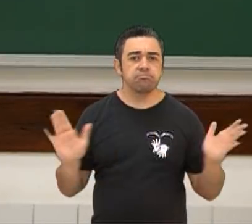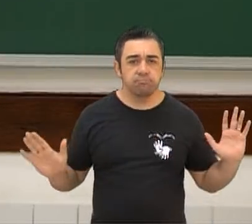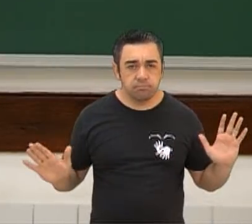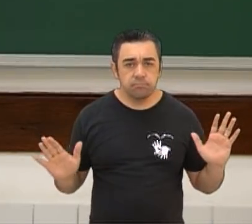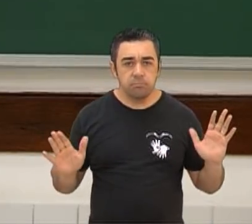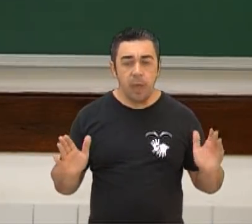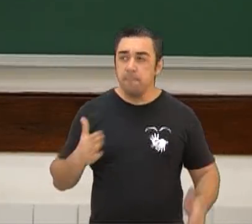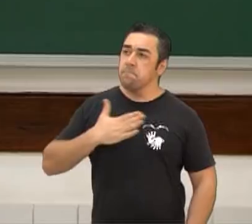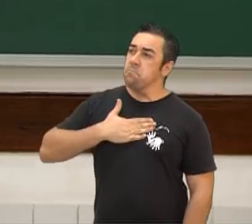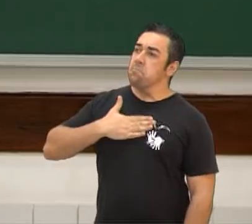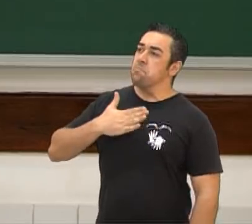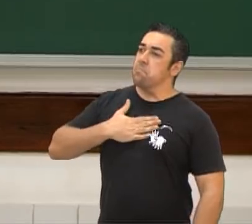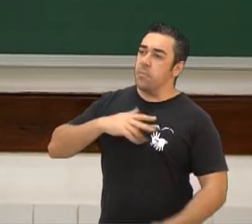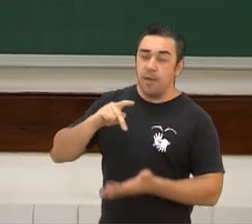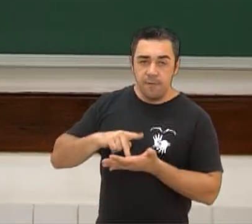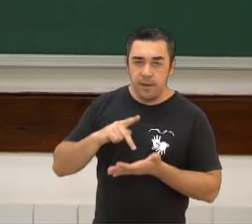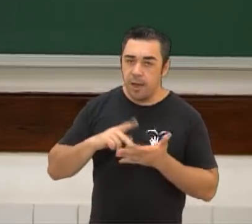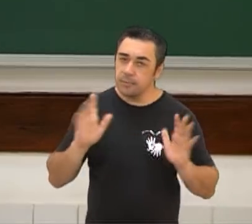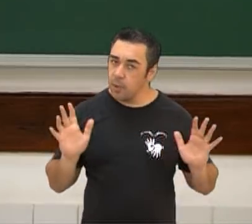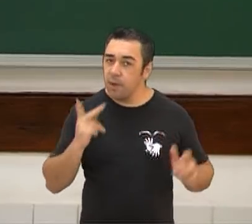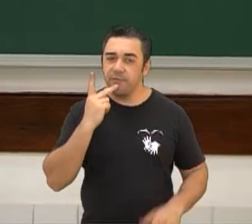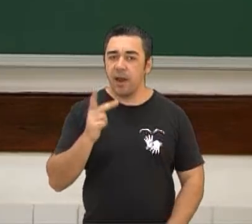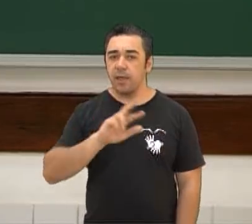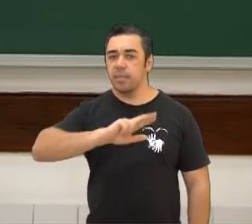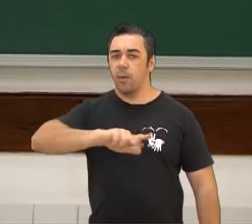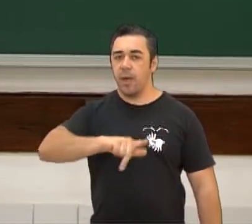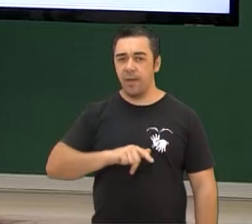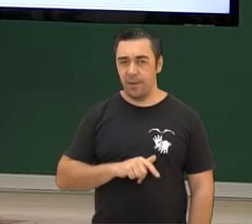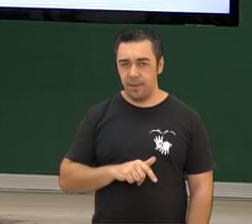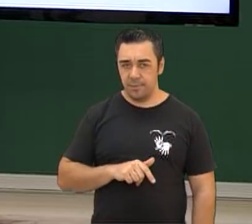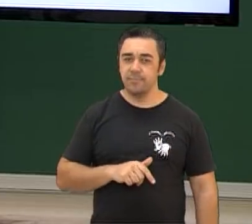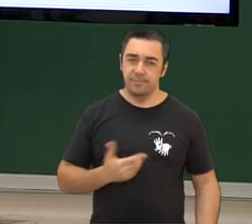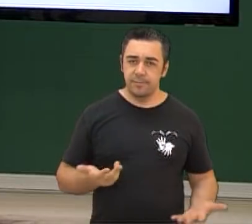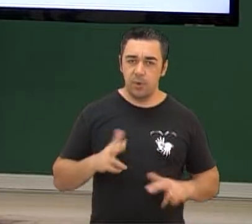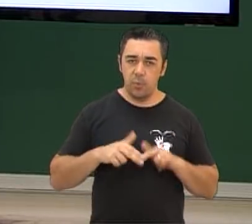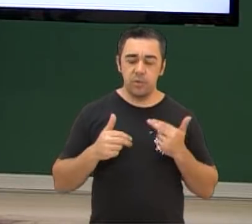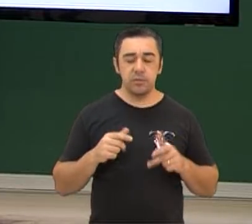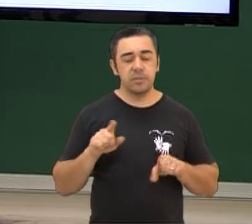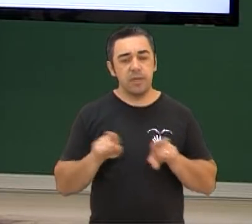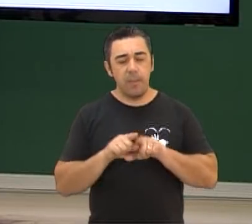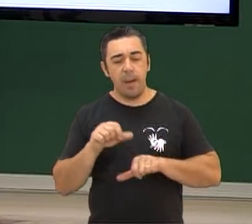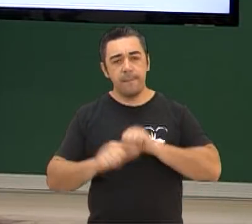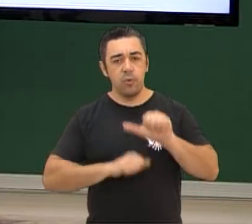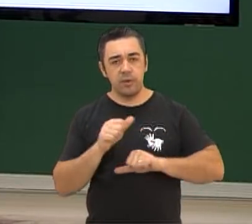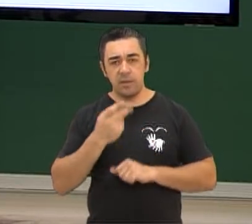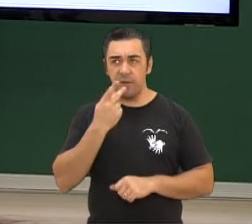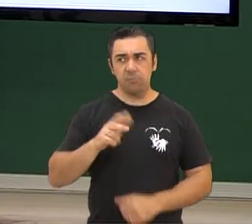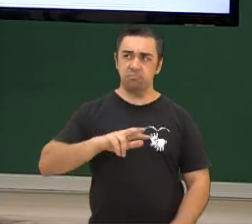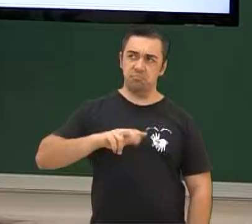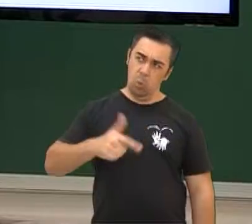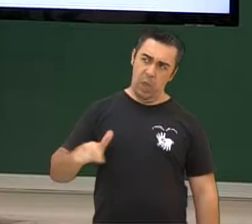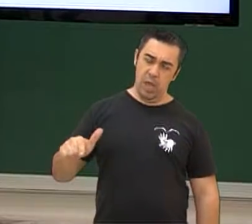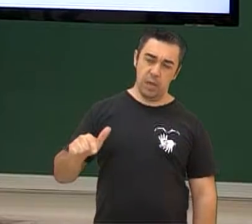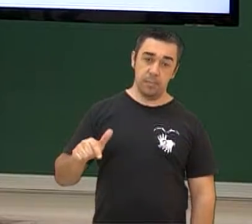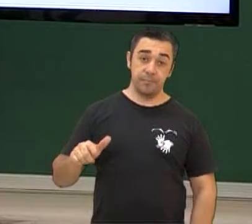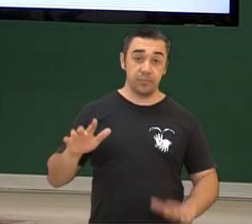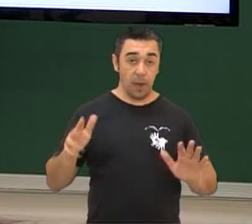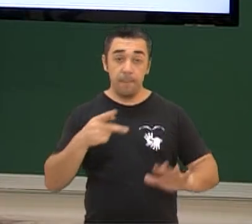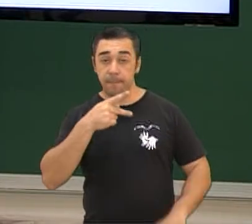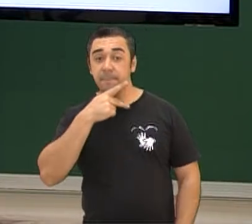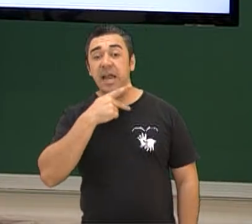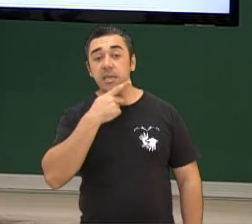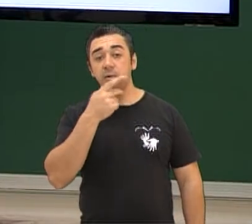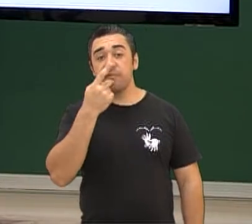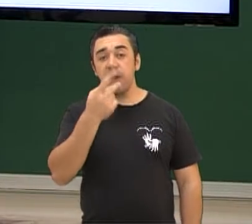minha verdade. Então ele nega esse conflito, negam também a transformação, a mudança. Para Platão, tudo aquilo que